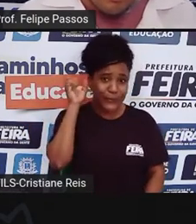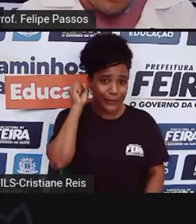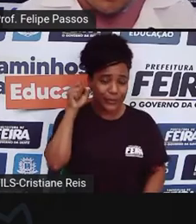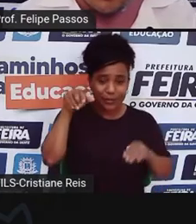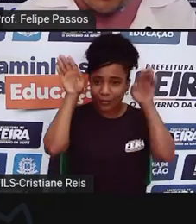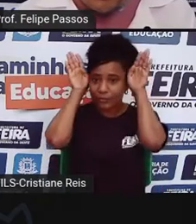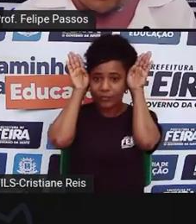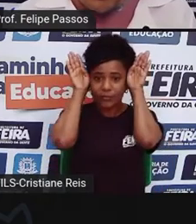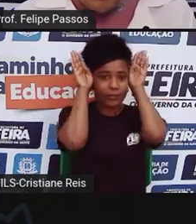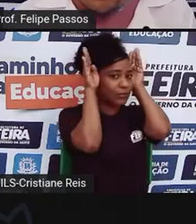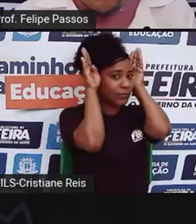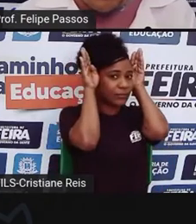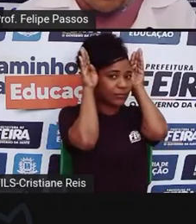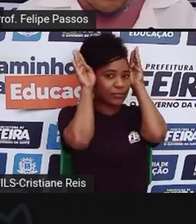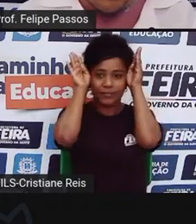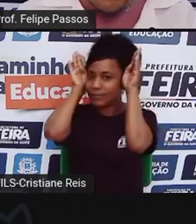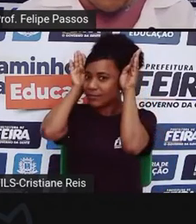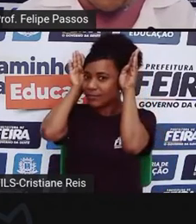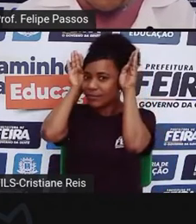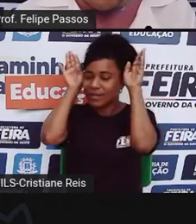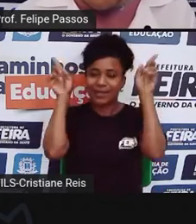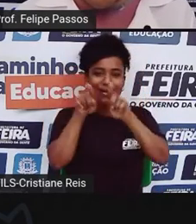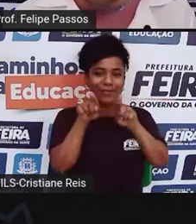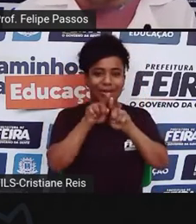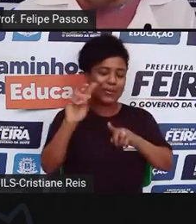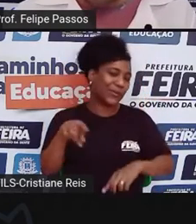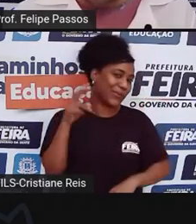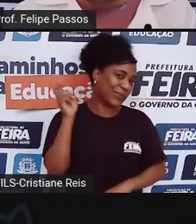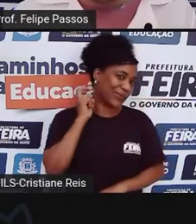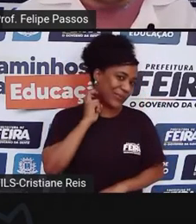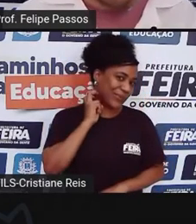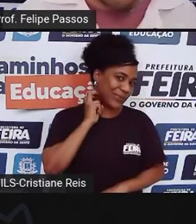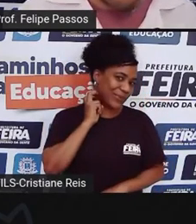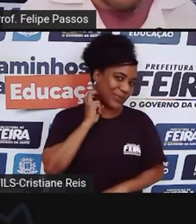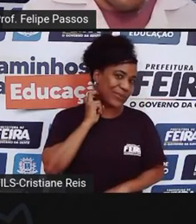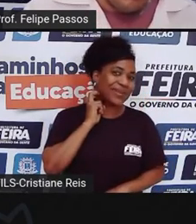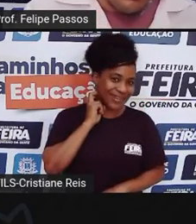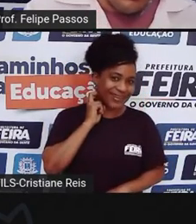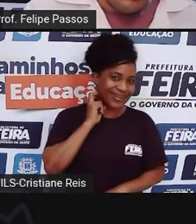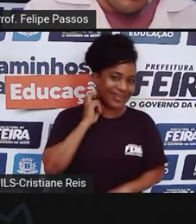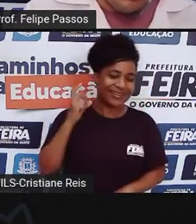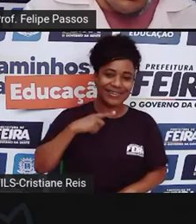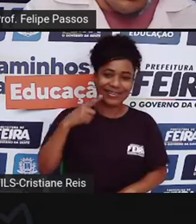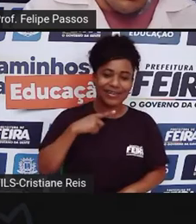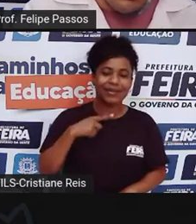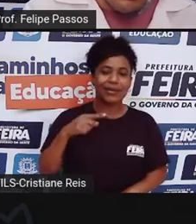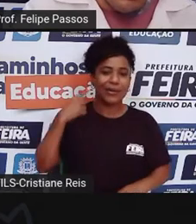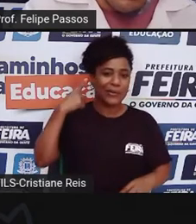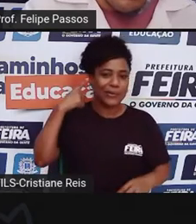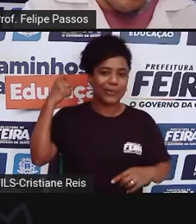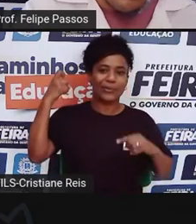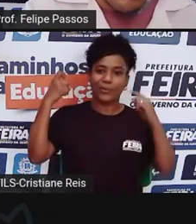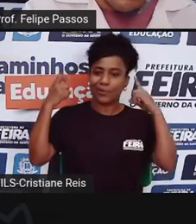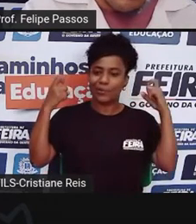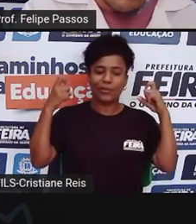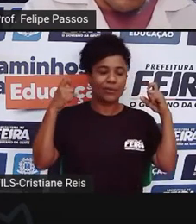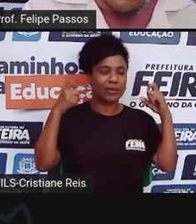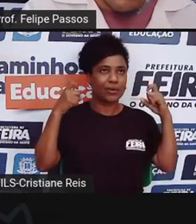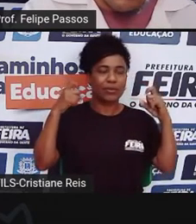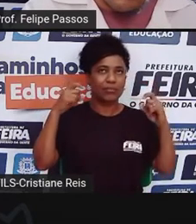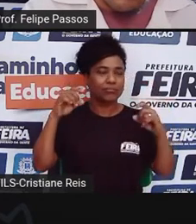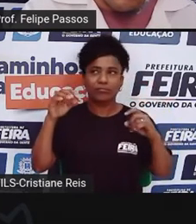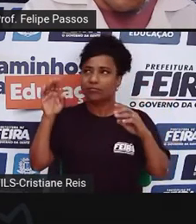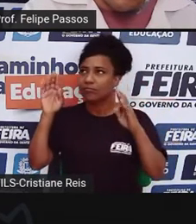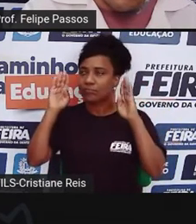Inclusive o morcego, ele se orienta pelo som. Ele fica emitindo sons de frequência e de acordo com a chamada ecolocalização, que é